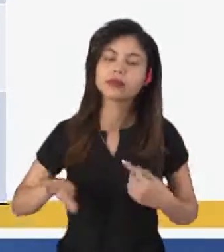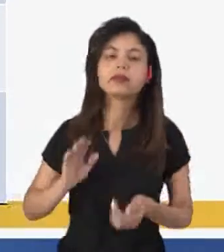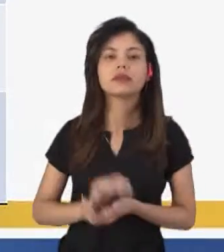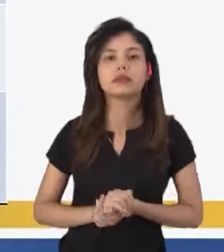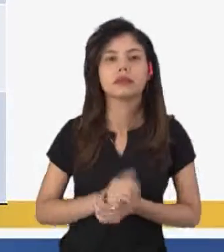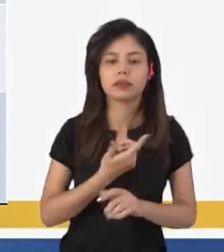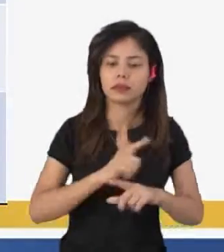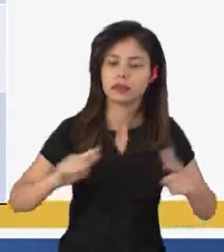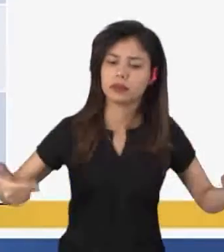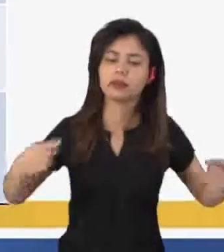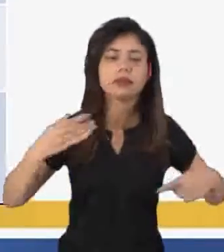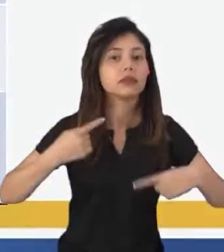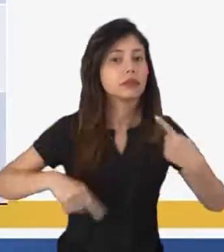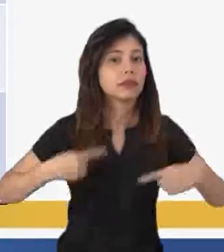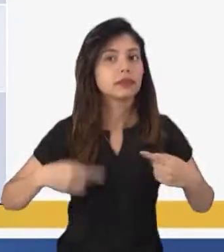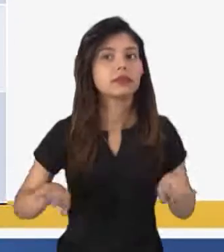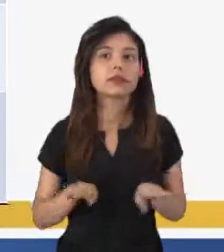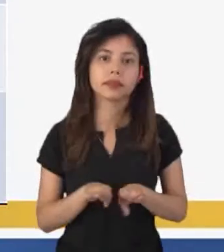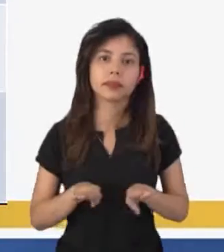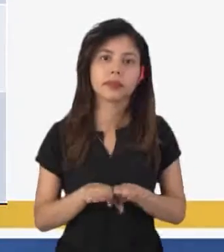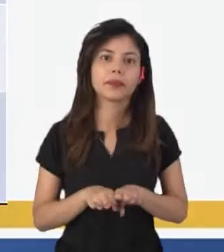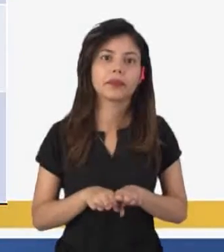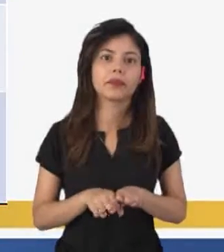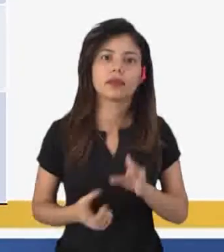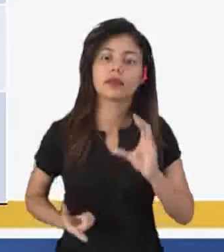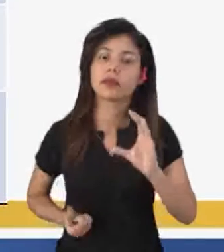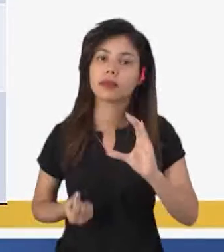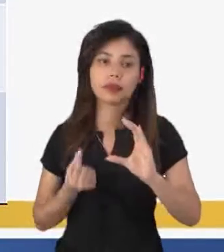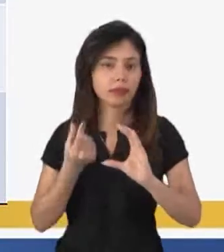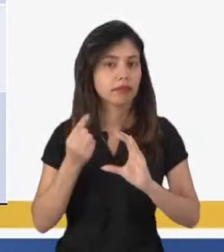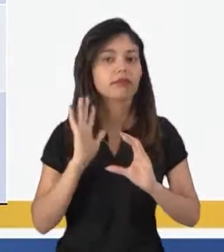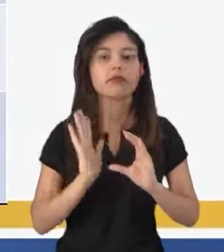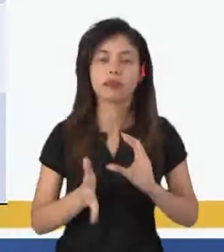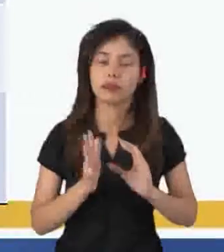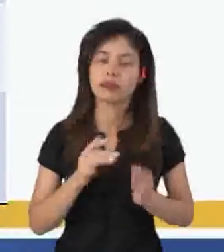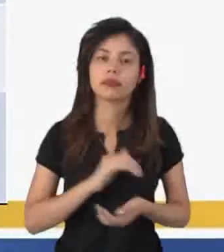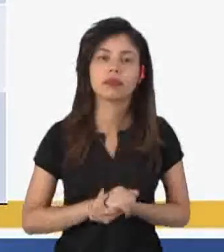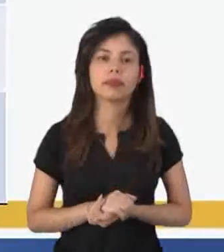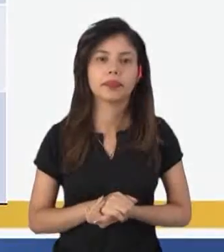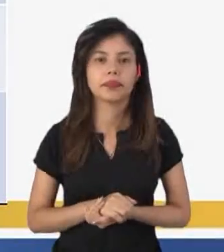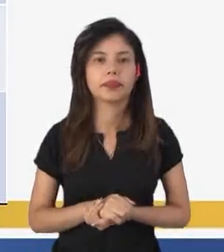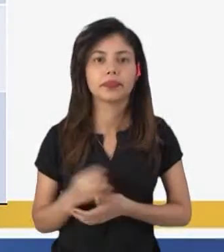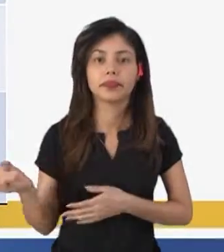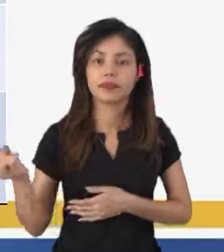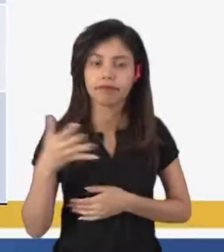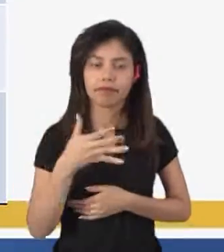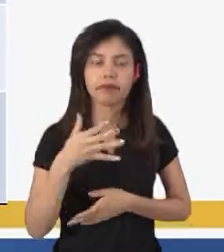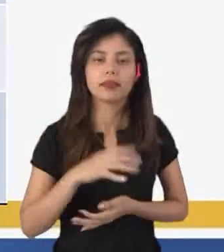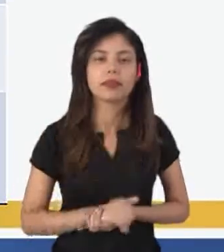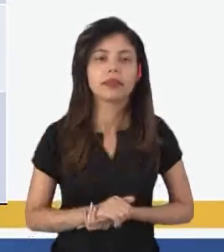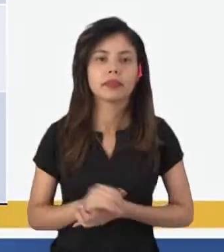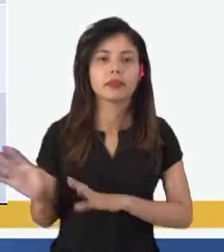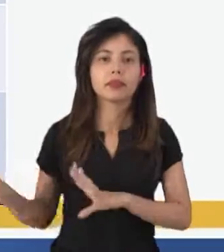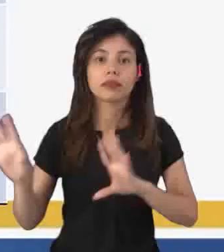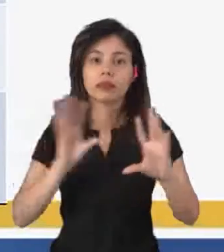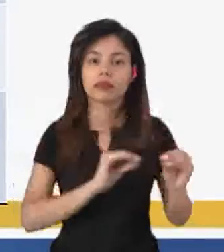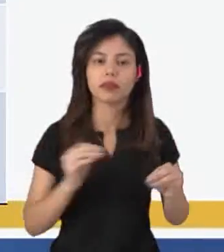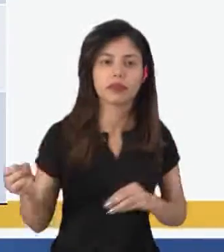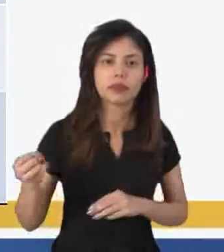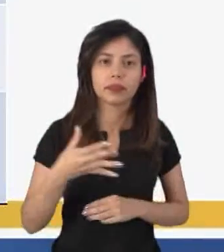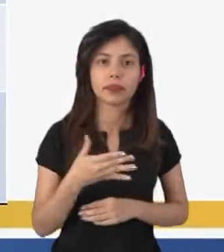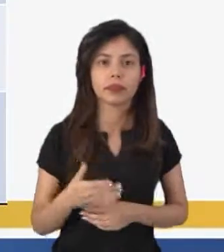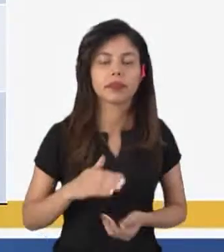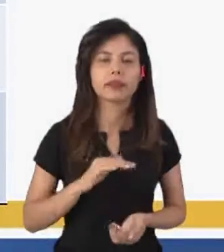Revolução Industrial consolidada, e o capitalismo, que era já algo que era novo, né? Que estava trazendo uma